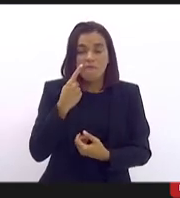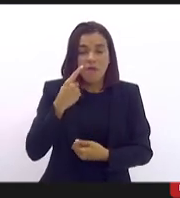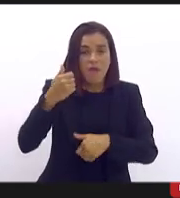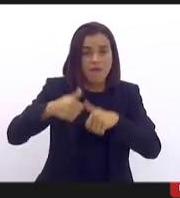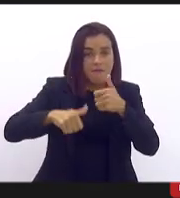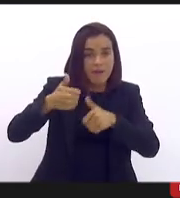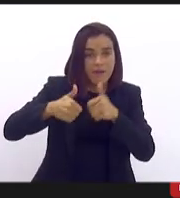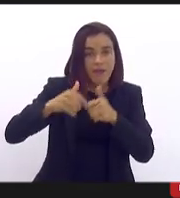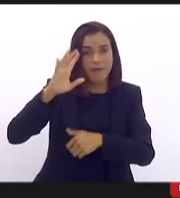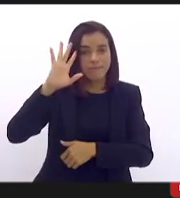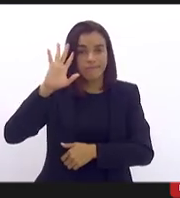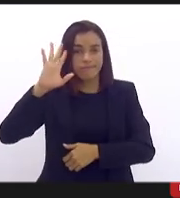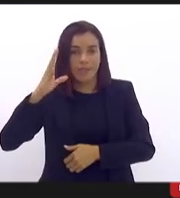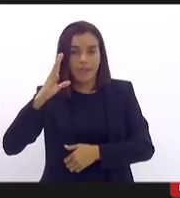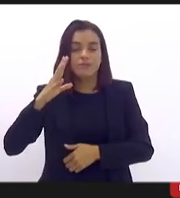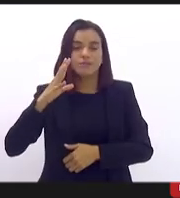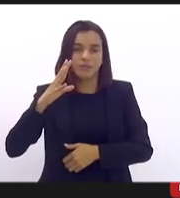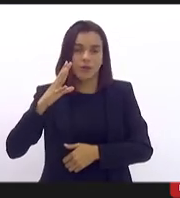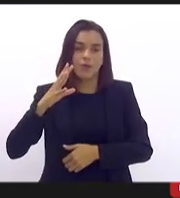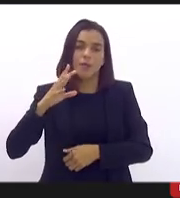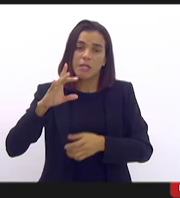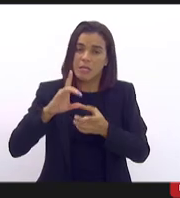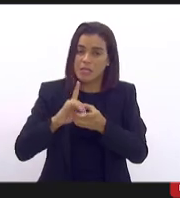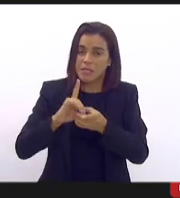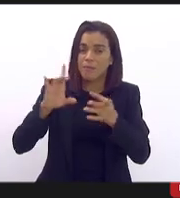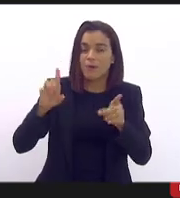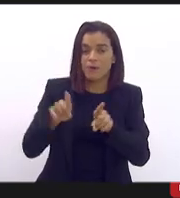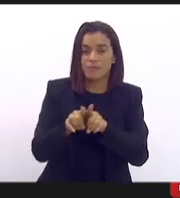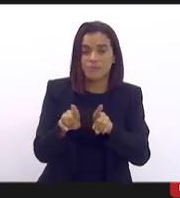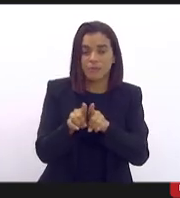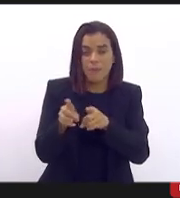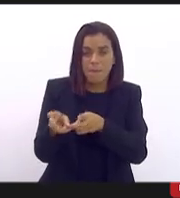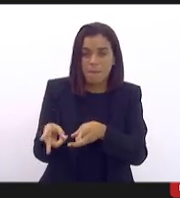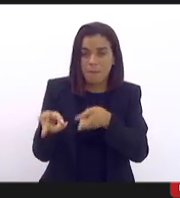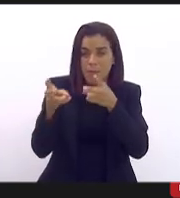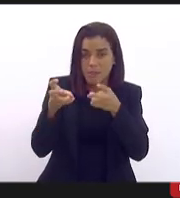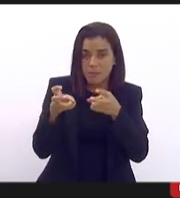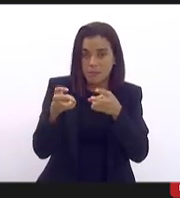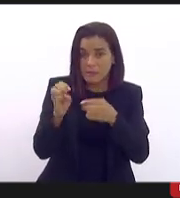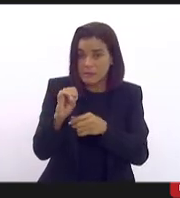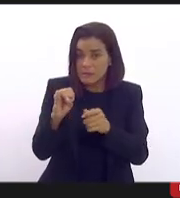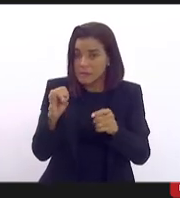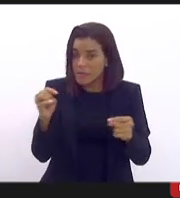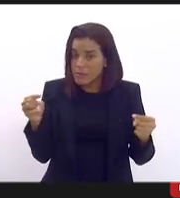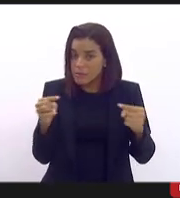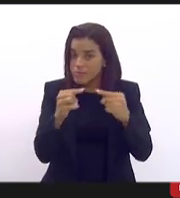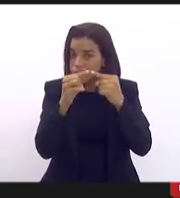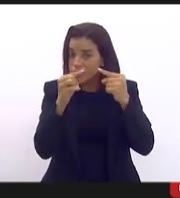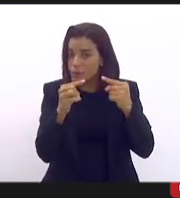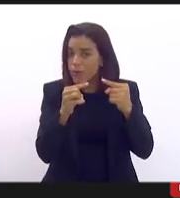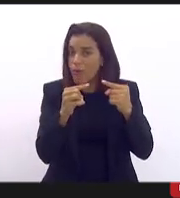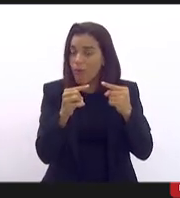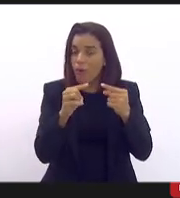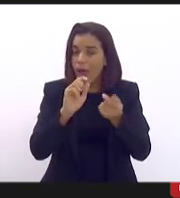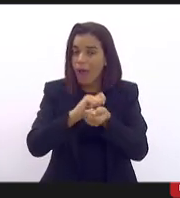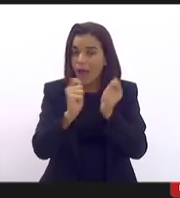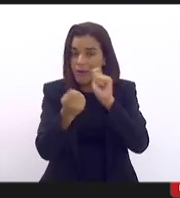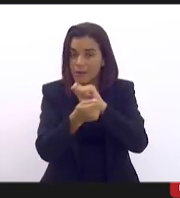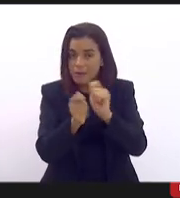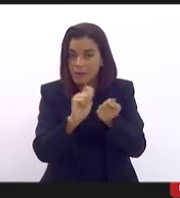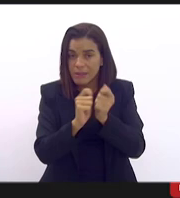de maneira tranquila e democrática, perceber se cabe ou não algum tipo de